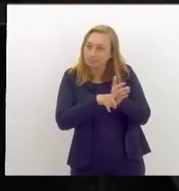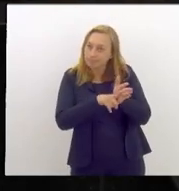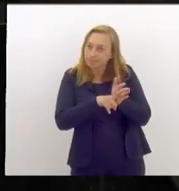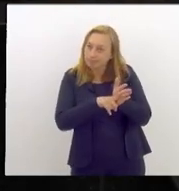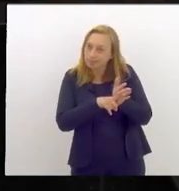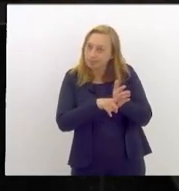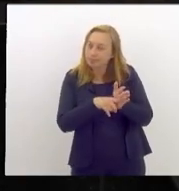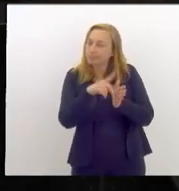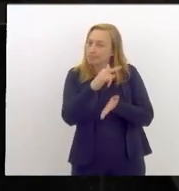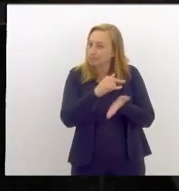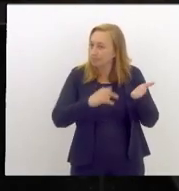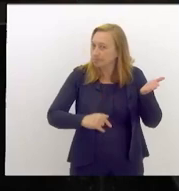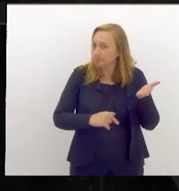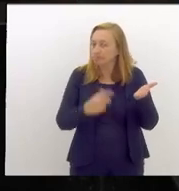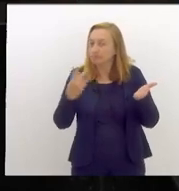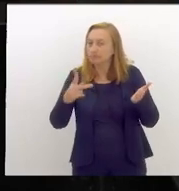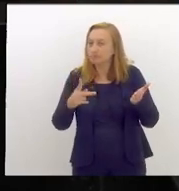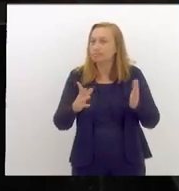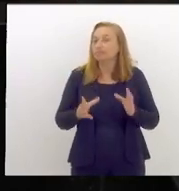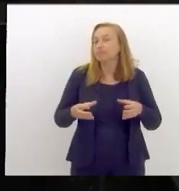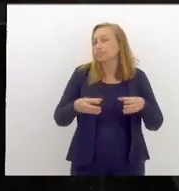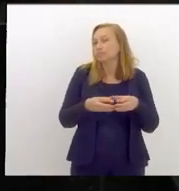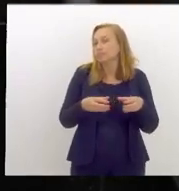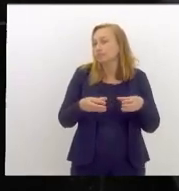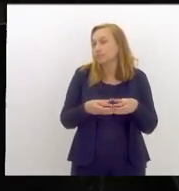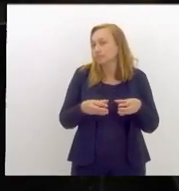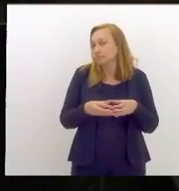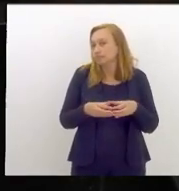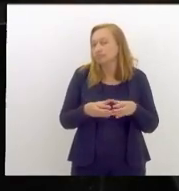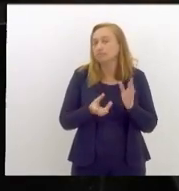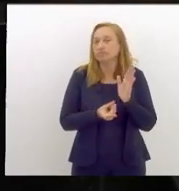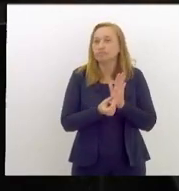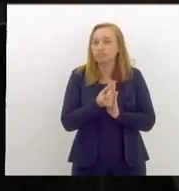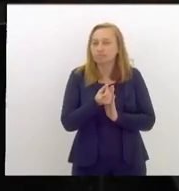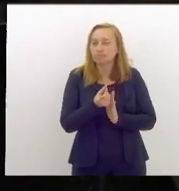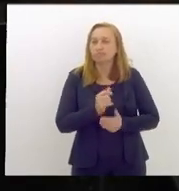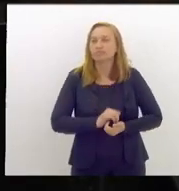hipótese na comissão de orçamento